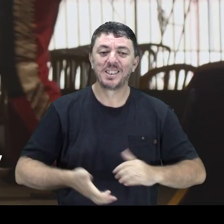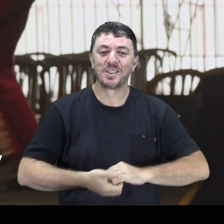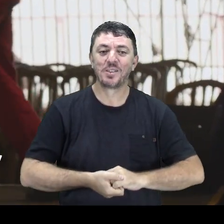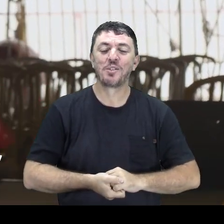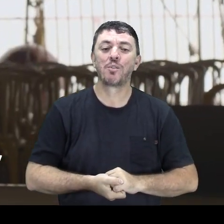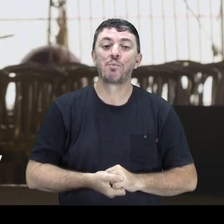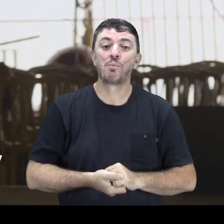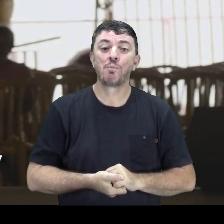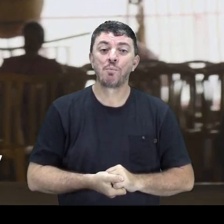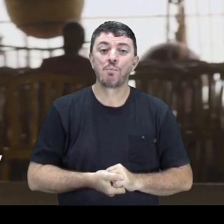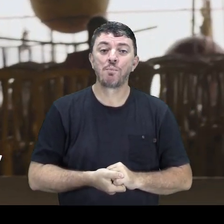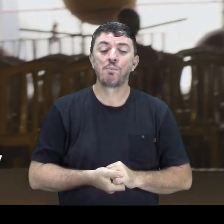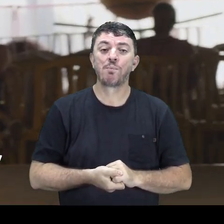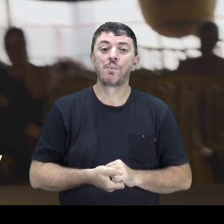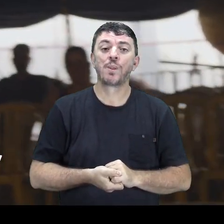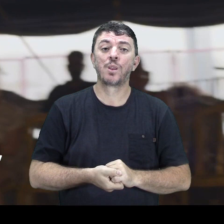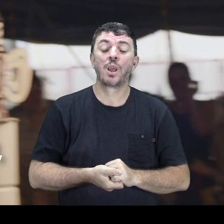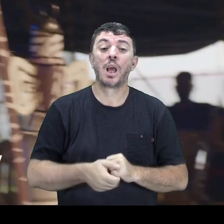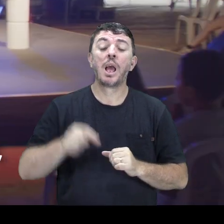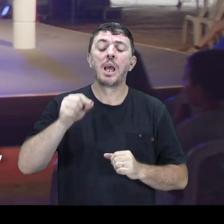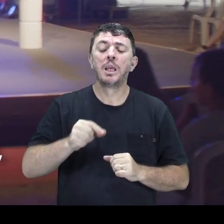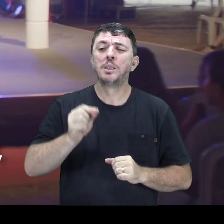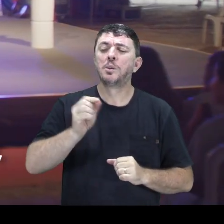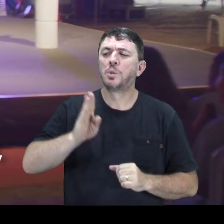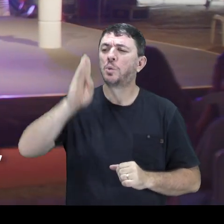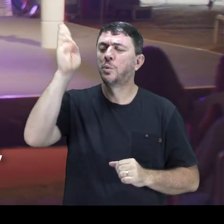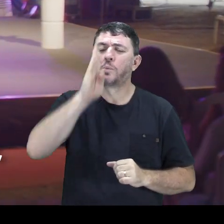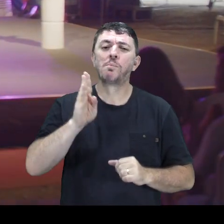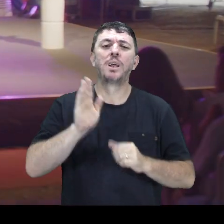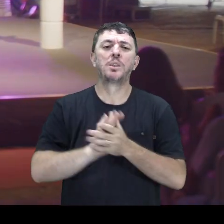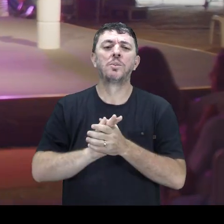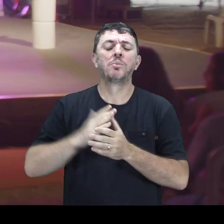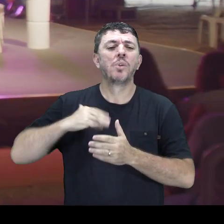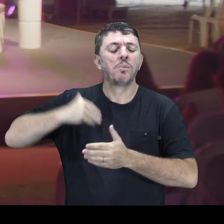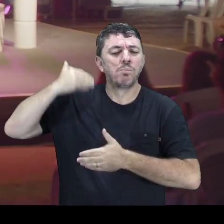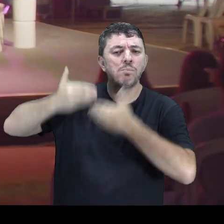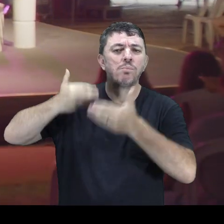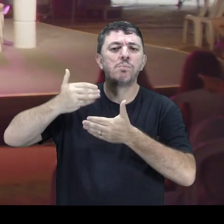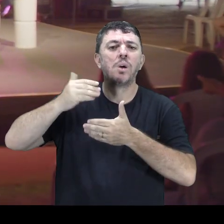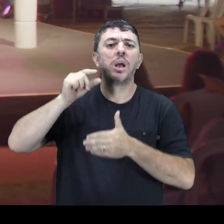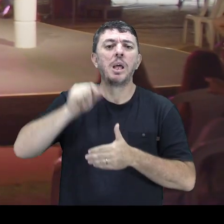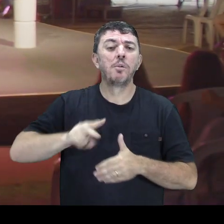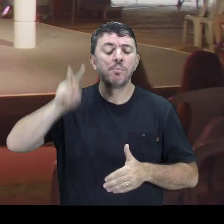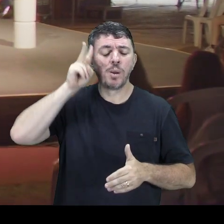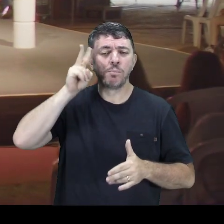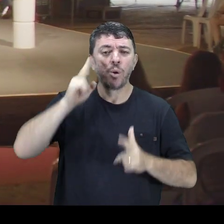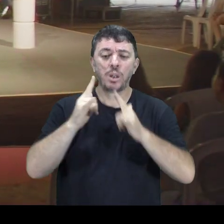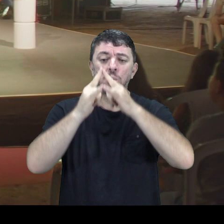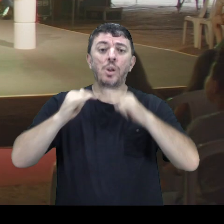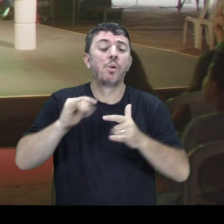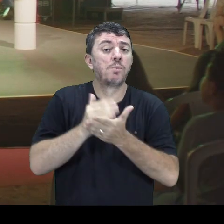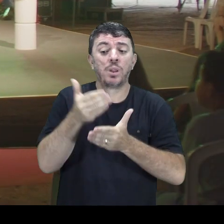O Brasil é um país, a construção da memória do circo é muito recente no Brasil, né? As publicações começaram a acontecer de 10 anos para